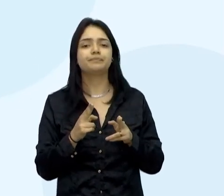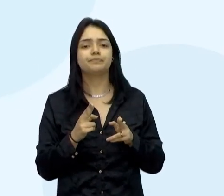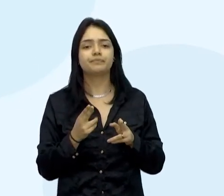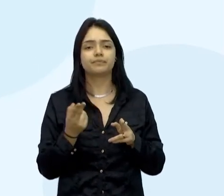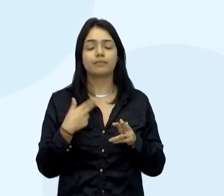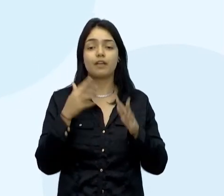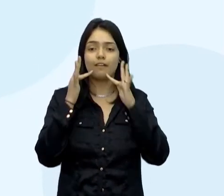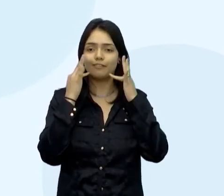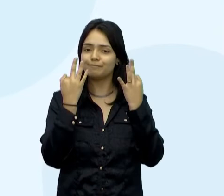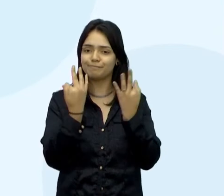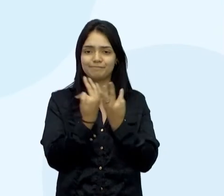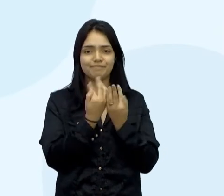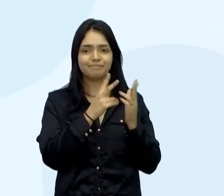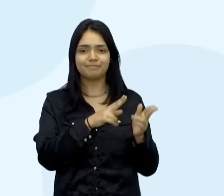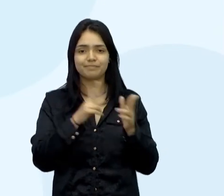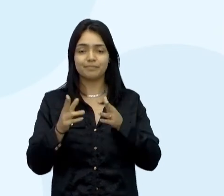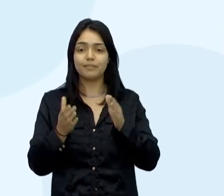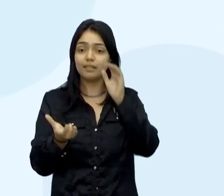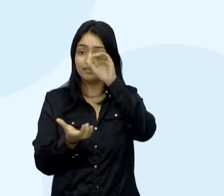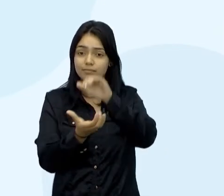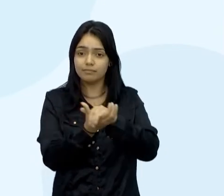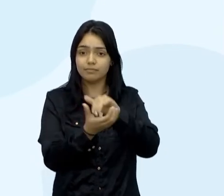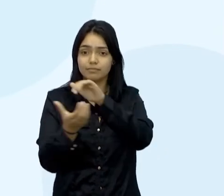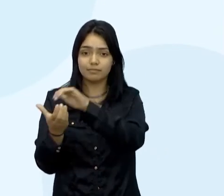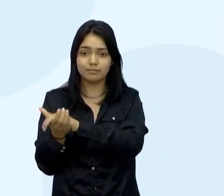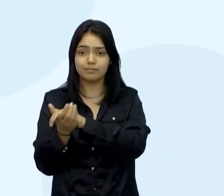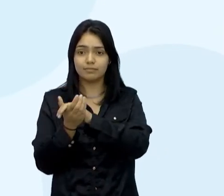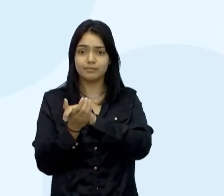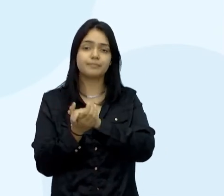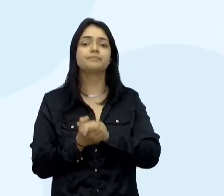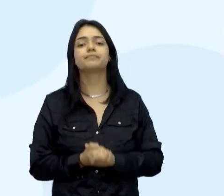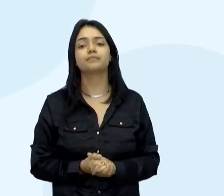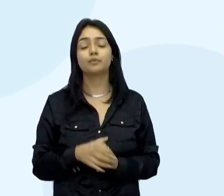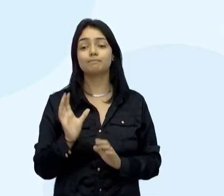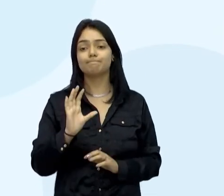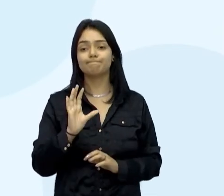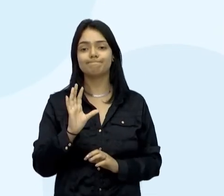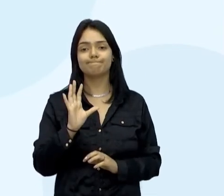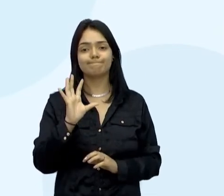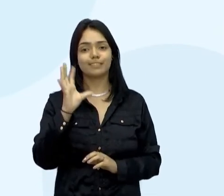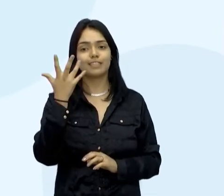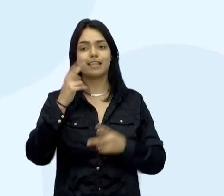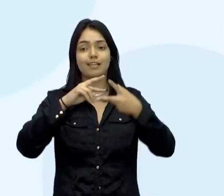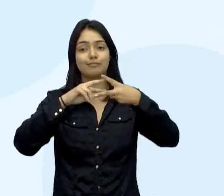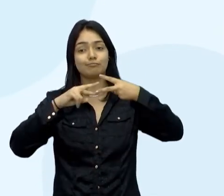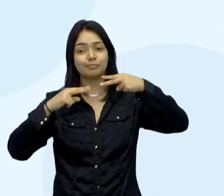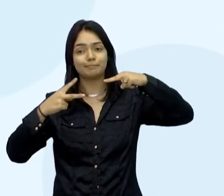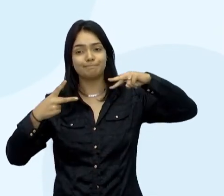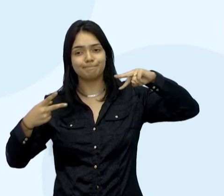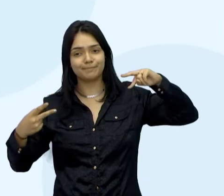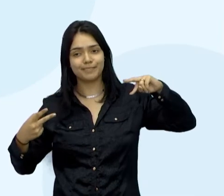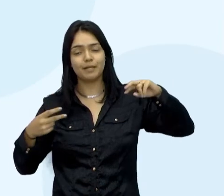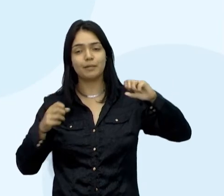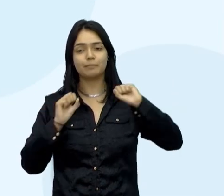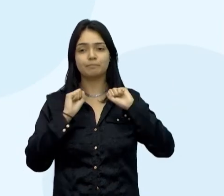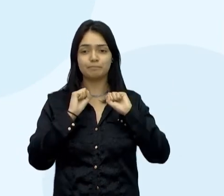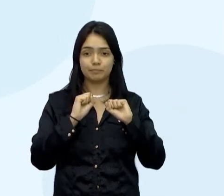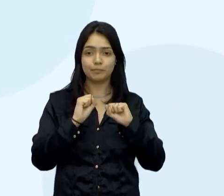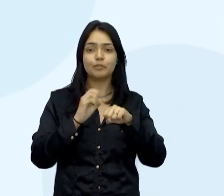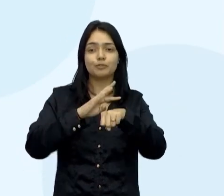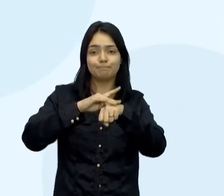mesma família, eles se casam. Quando isso acontece, né, geneticamente falando, existe uma